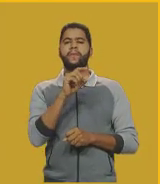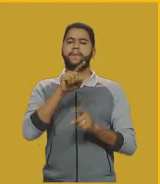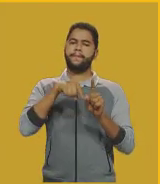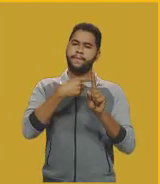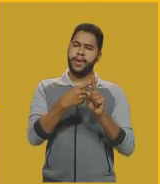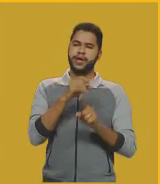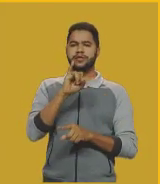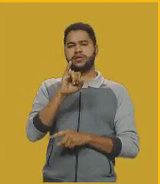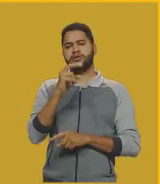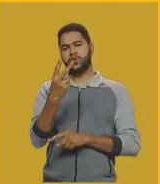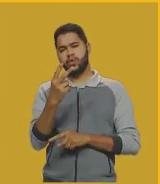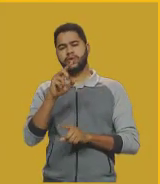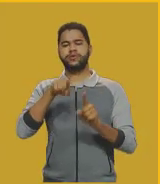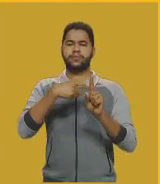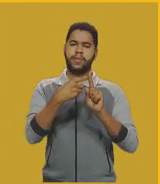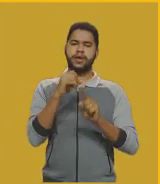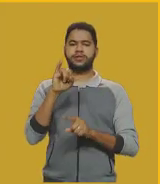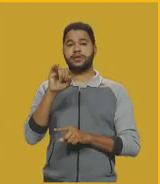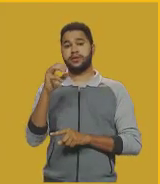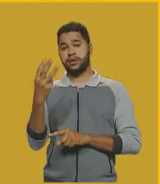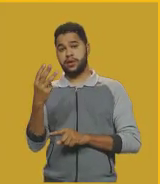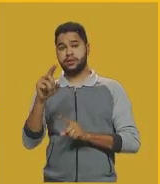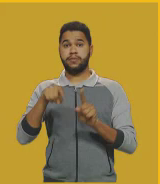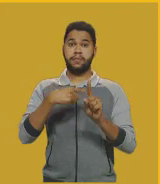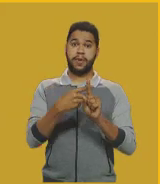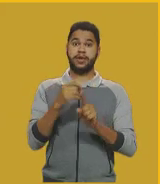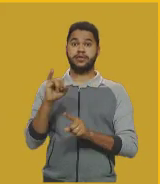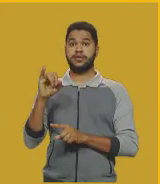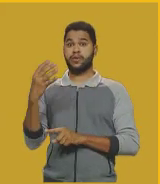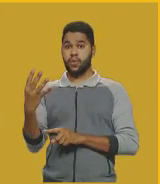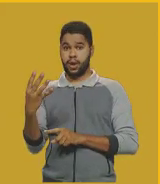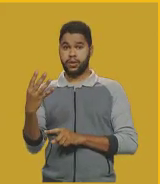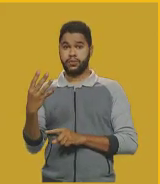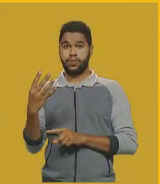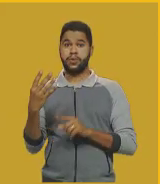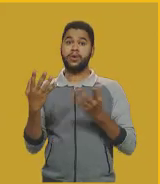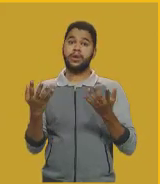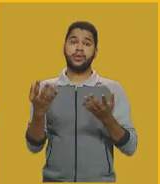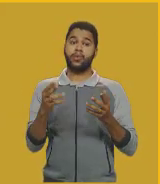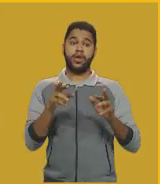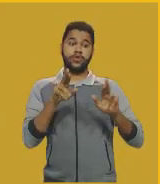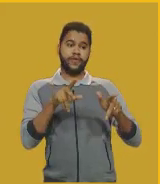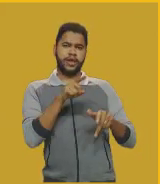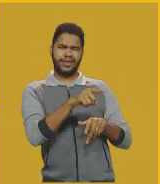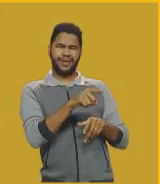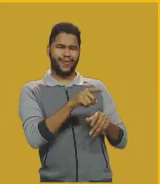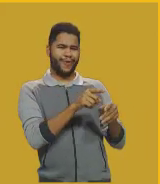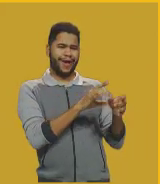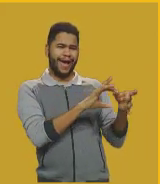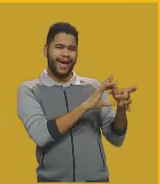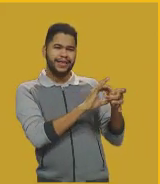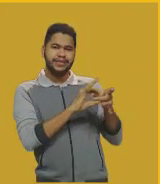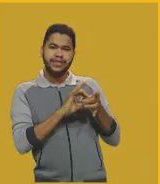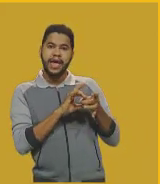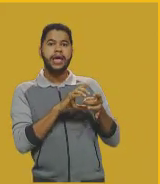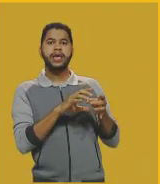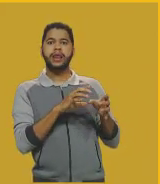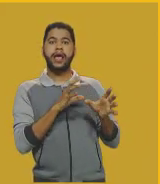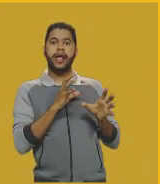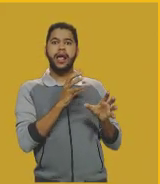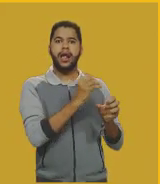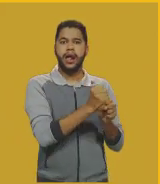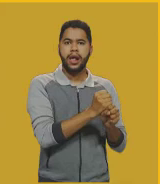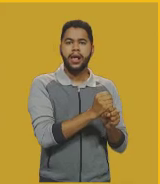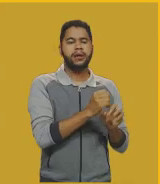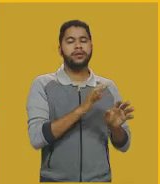mais o I4. Diferentemente da ligação em série, que a corrente é a mesma para cada resistor. Nesse caso aqui não vai ser a mesma, mas se eu somar